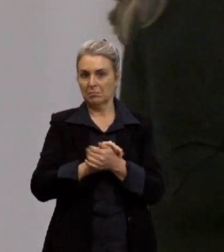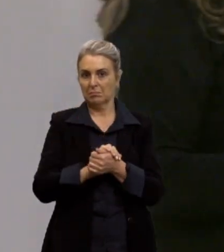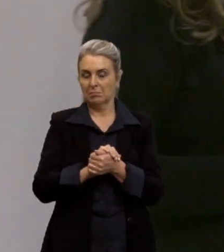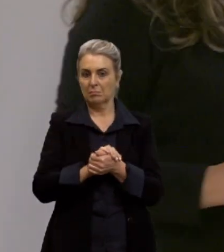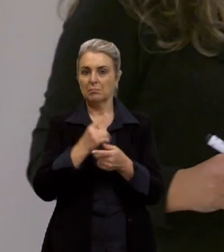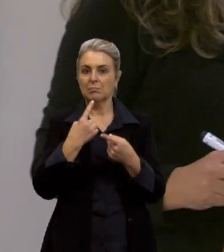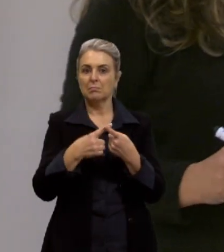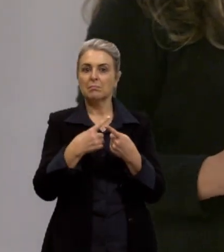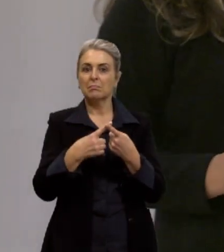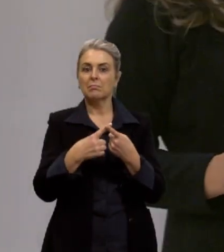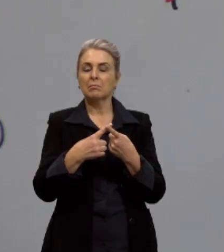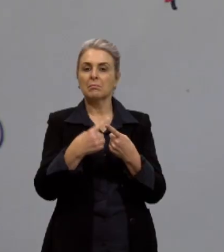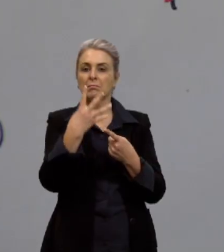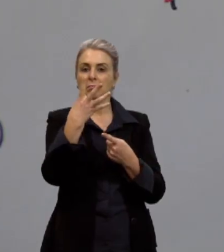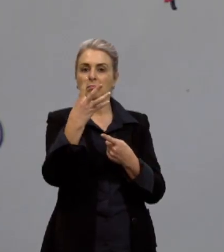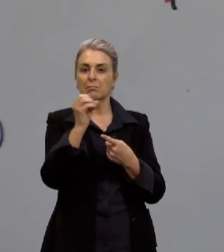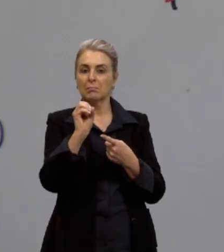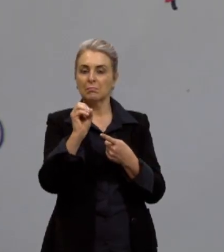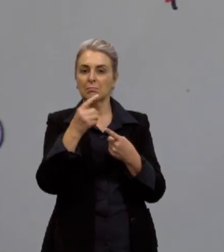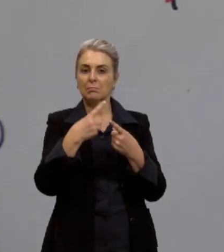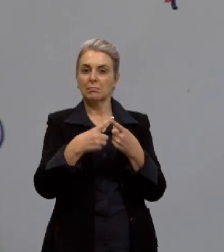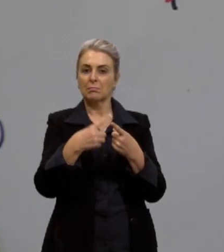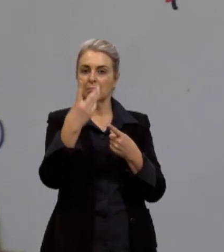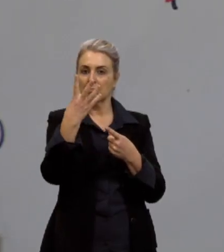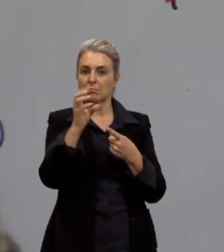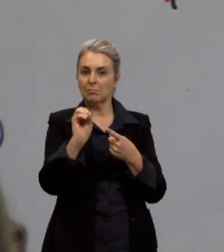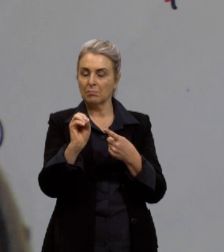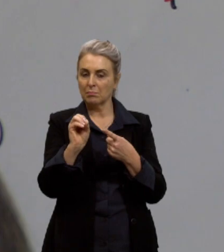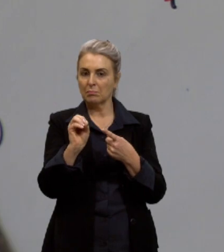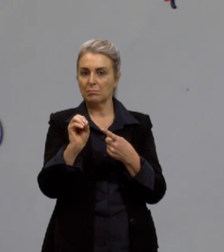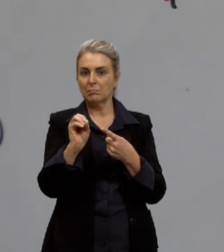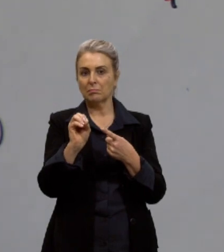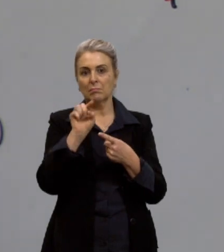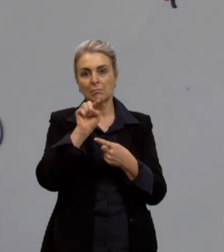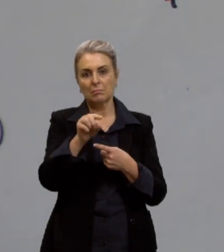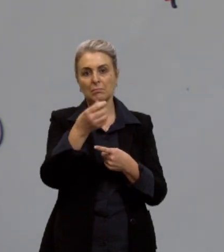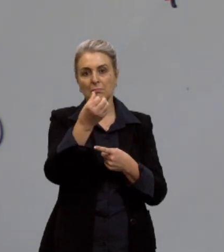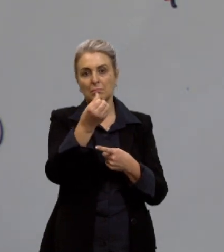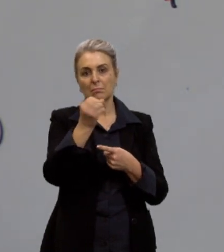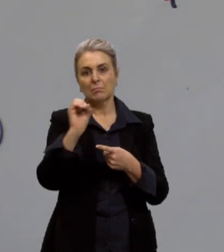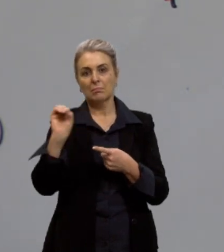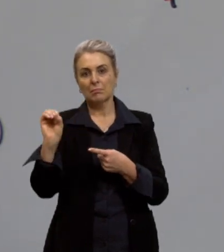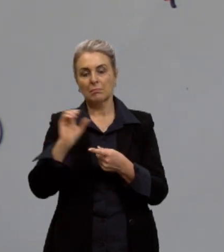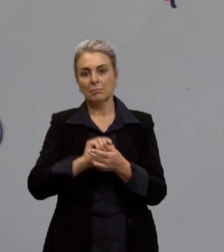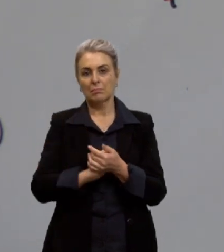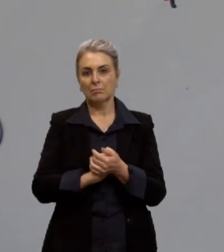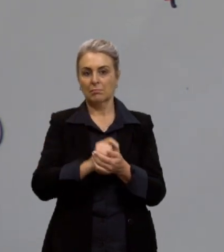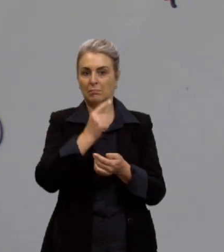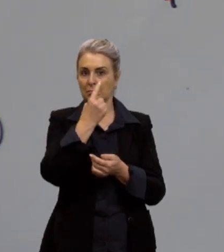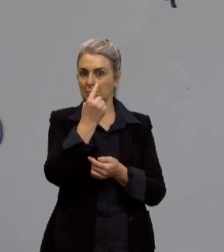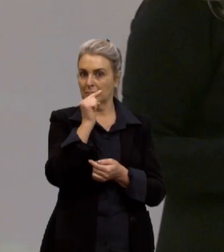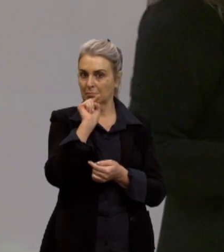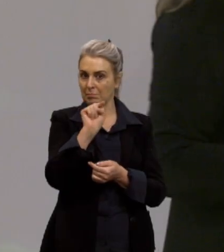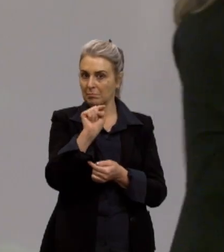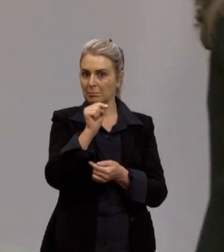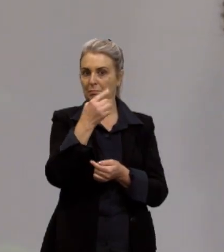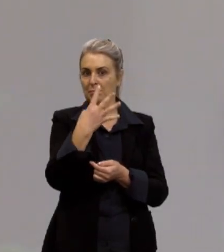quê? Porque 40 vezes 40 dá 1.600. Mas ela é 1.444, então ela é